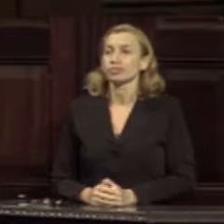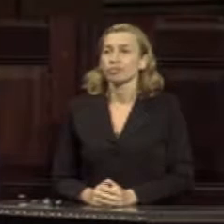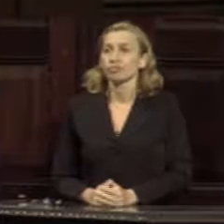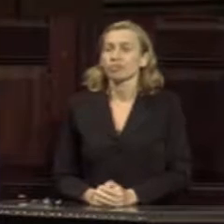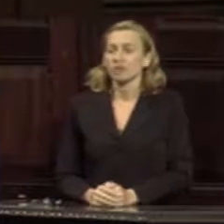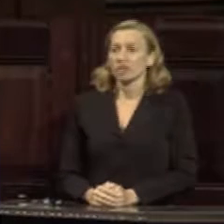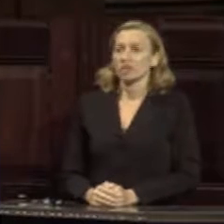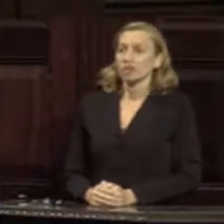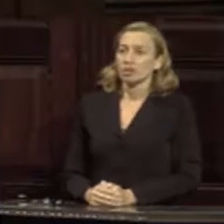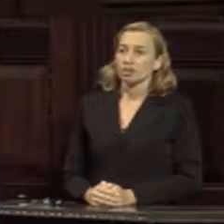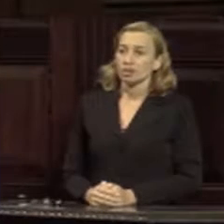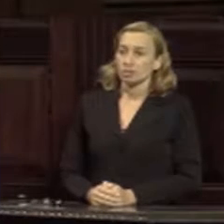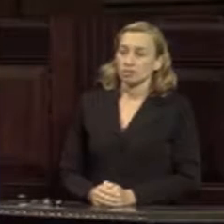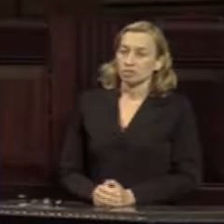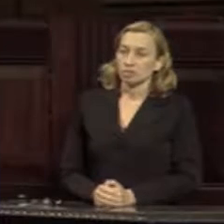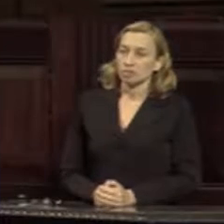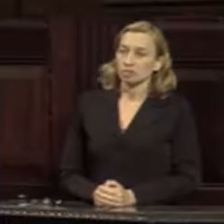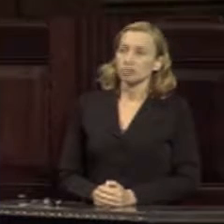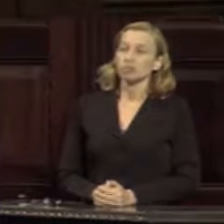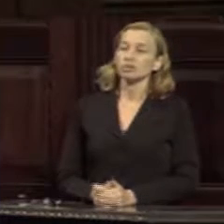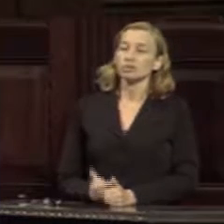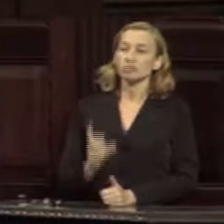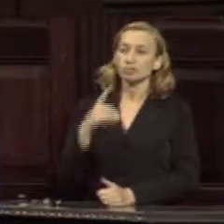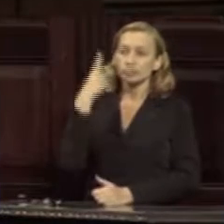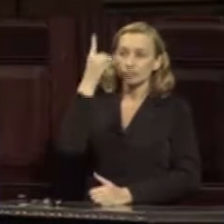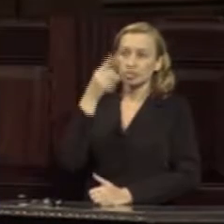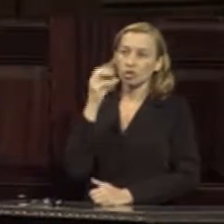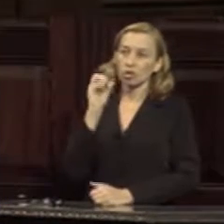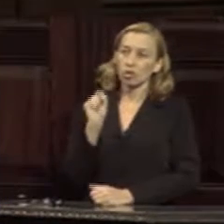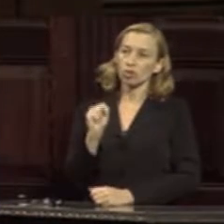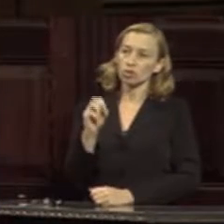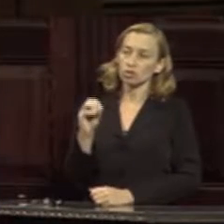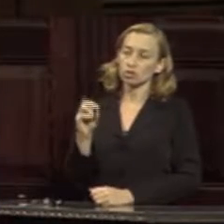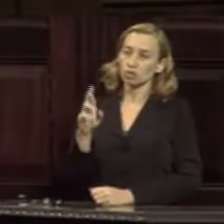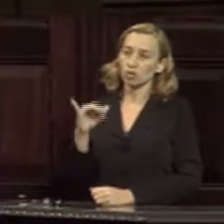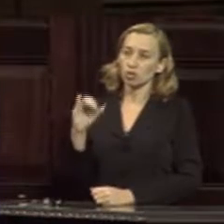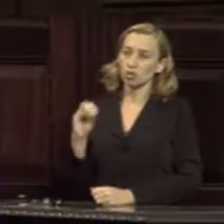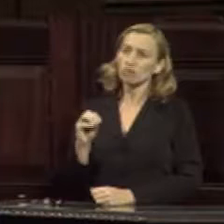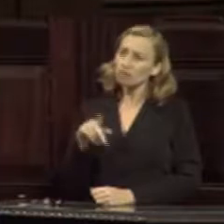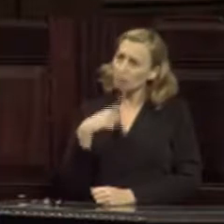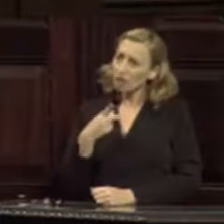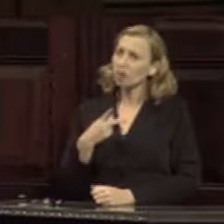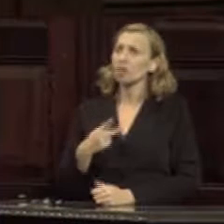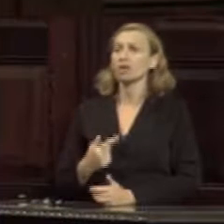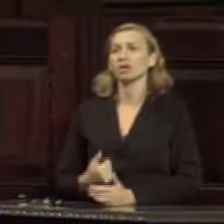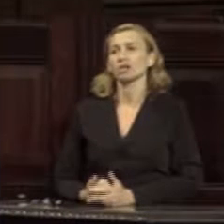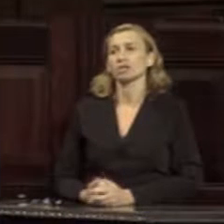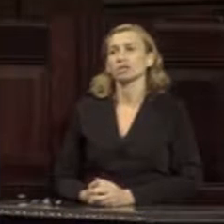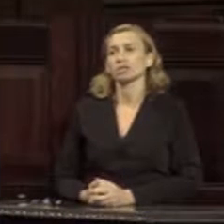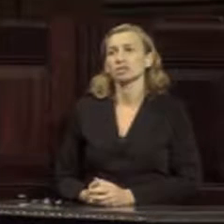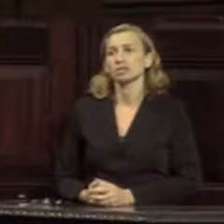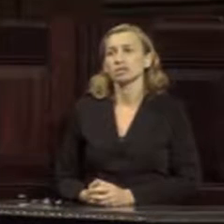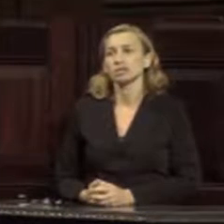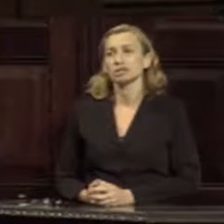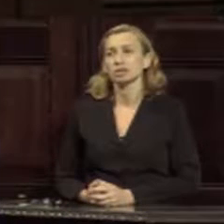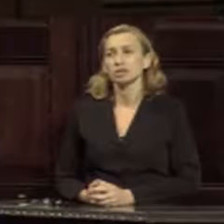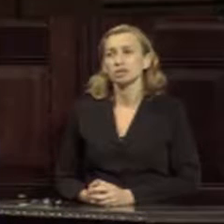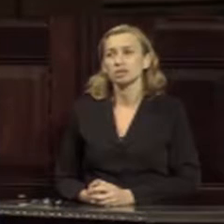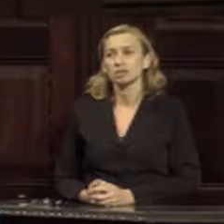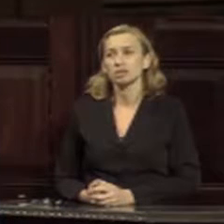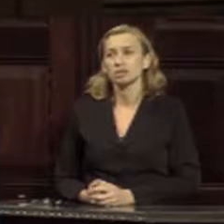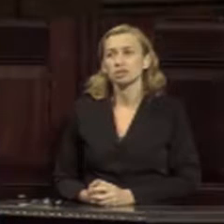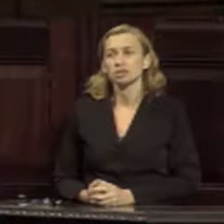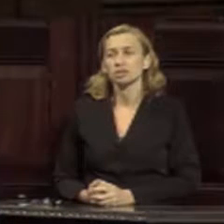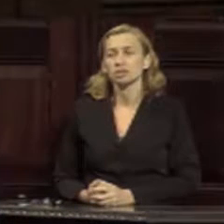E aqui, o deputado Osório falou da não adesão